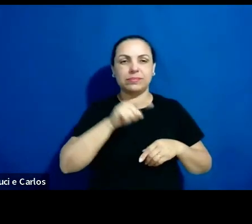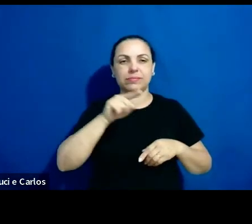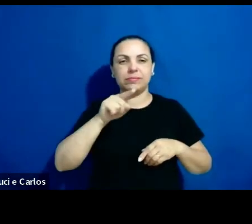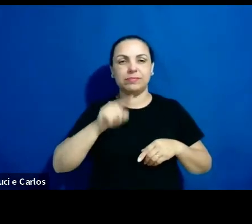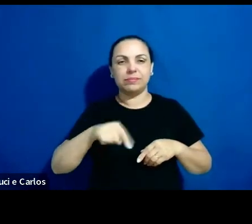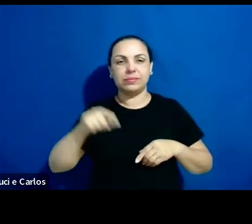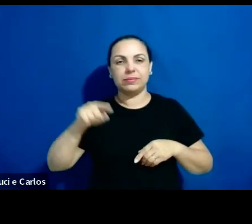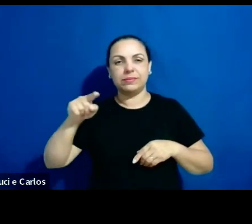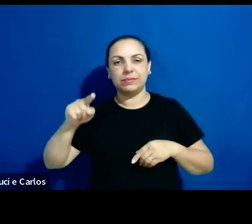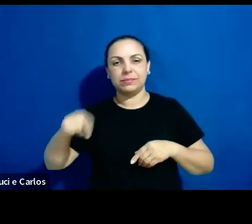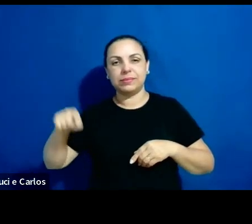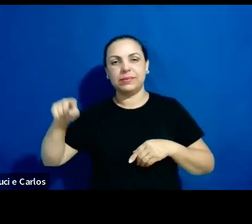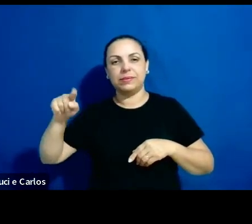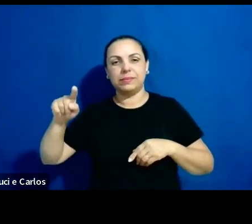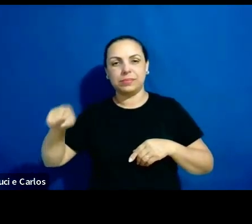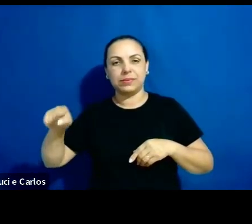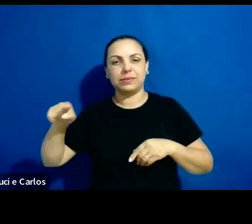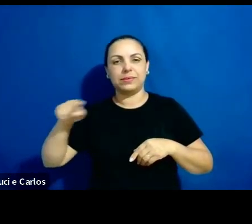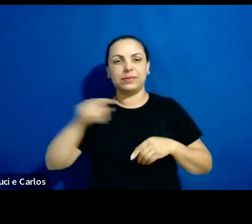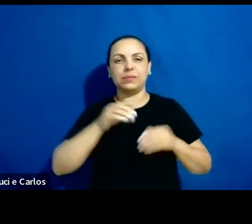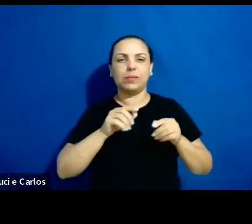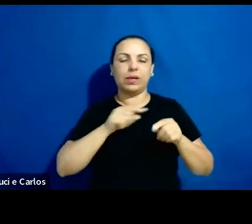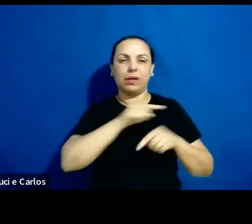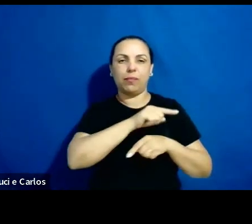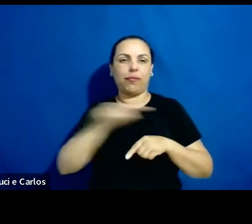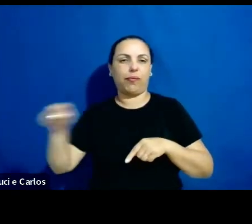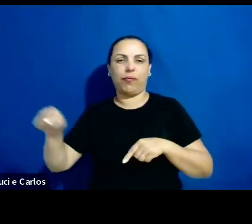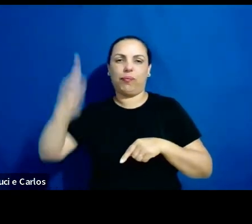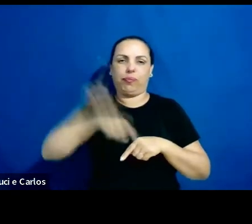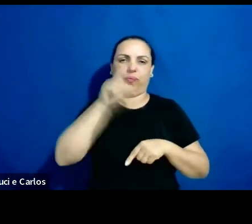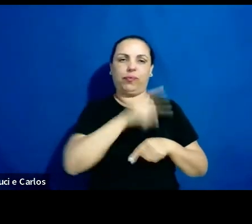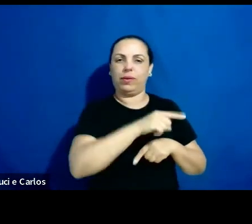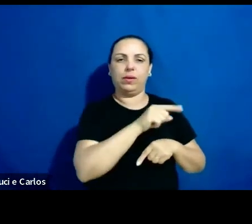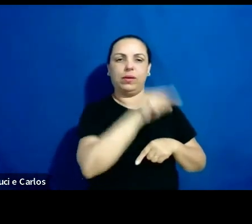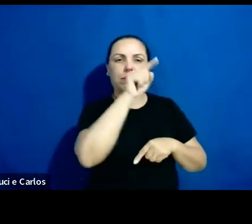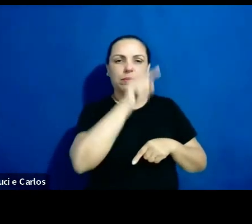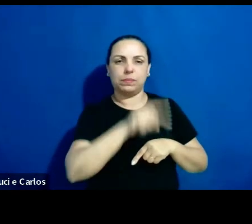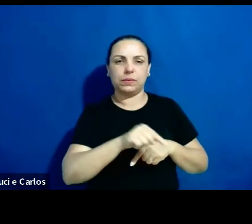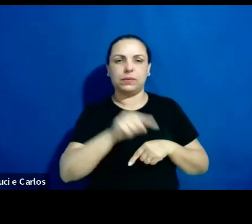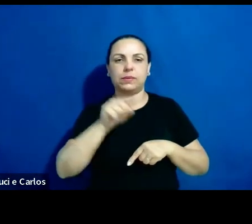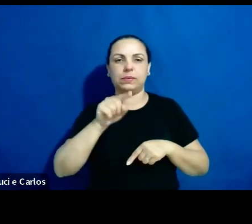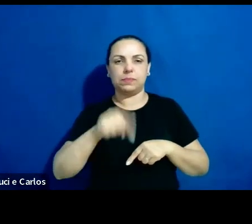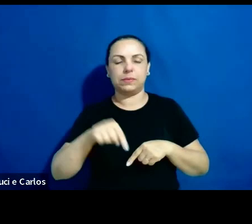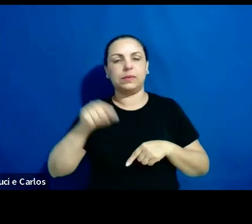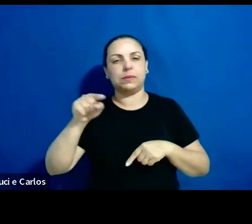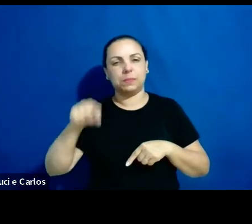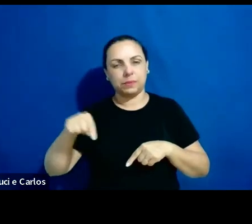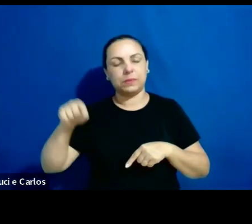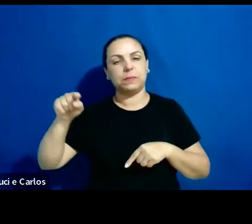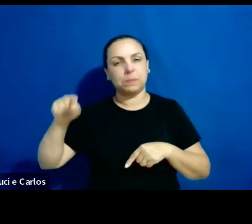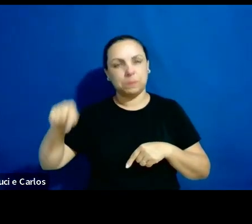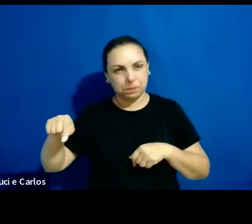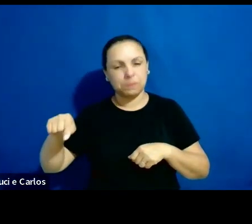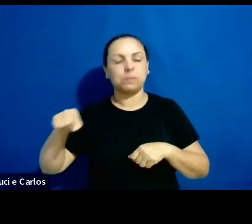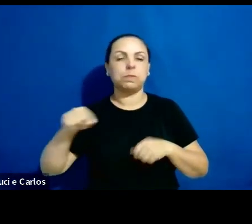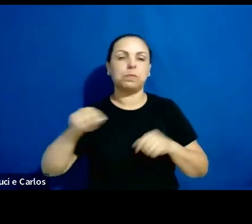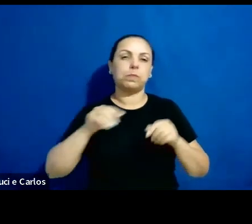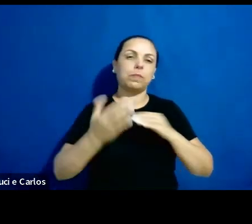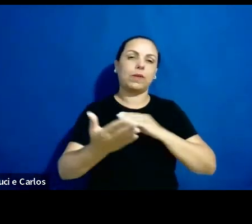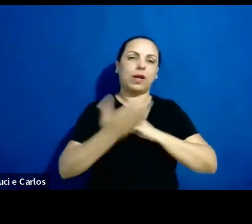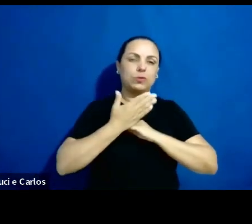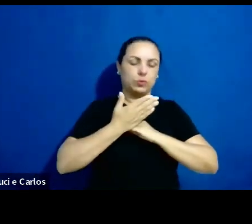o momento de contração de todas as células musculares cardíacas. E o que é o nó sinoatrial? O